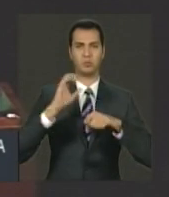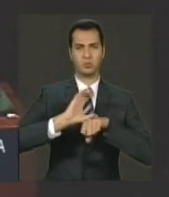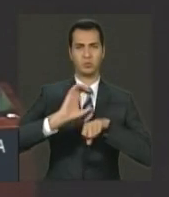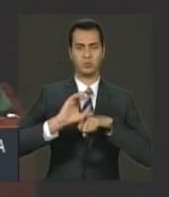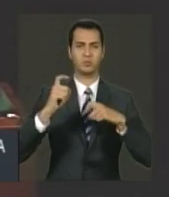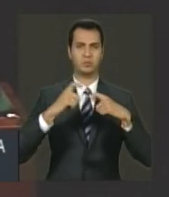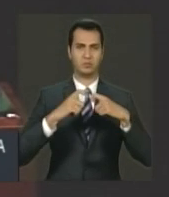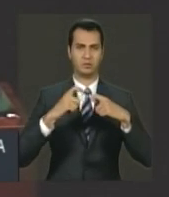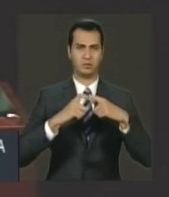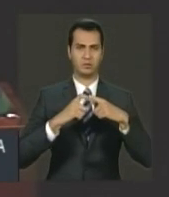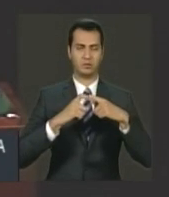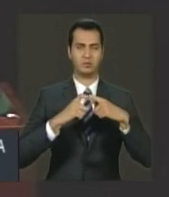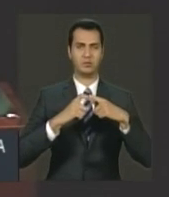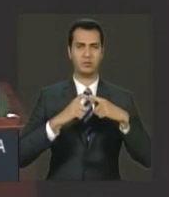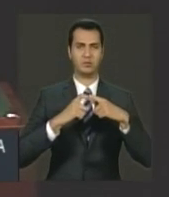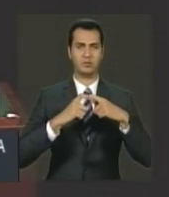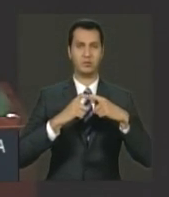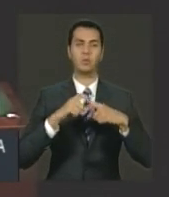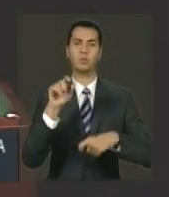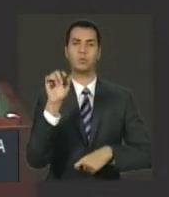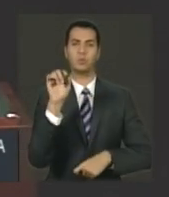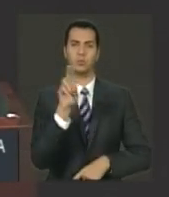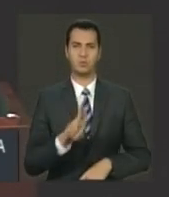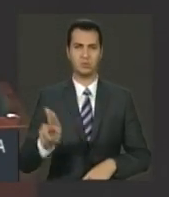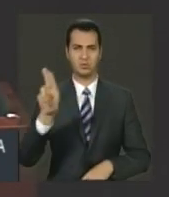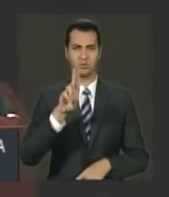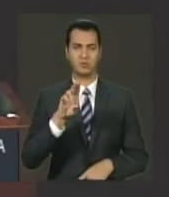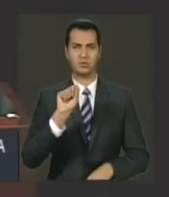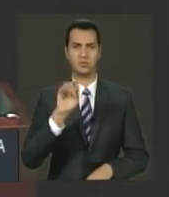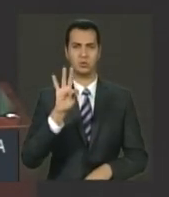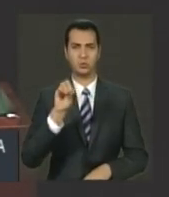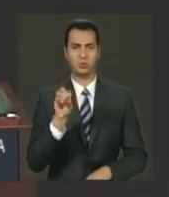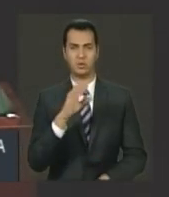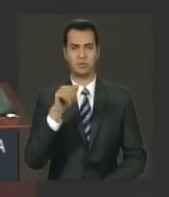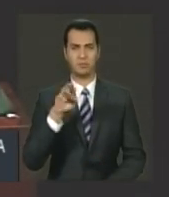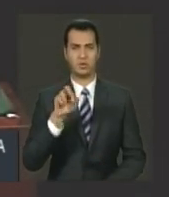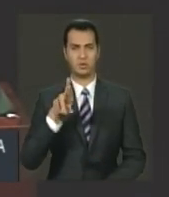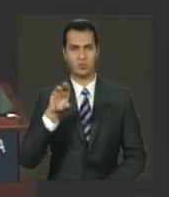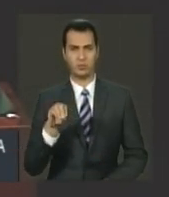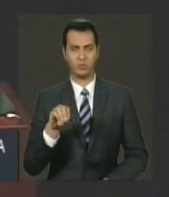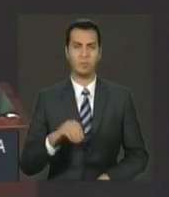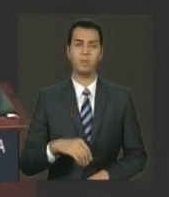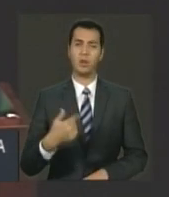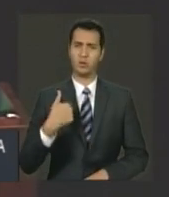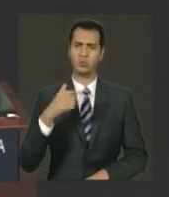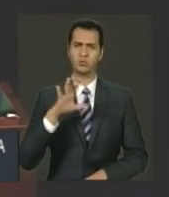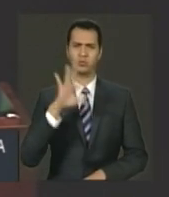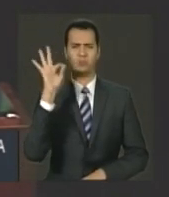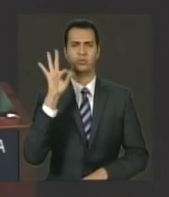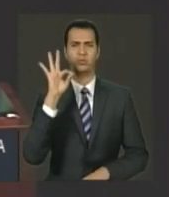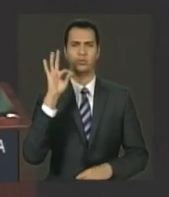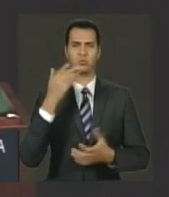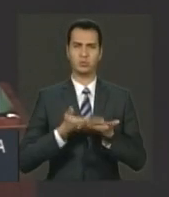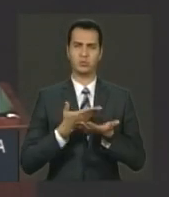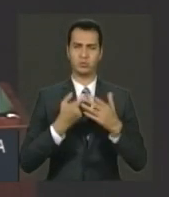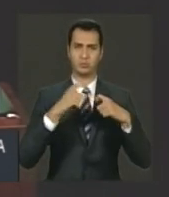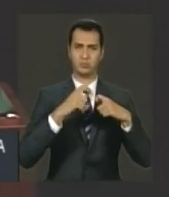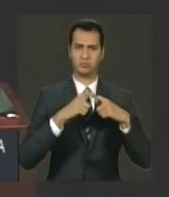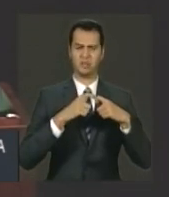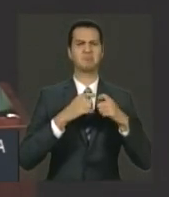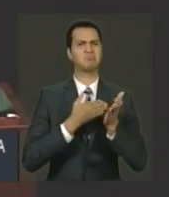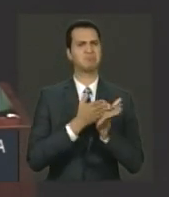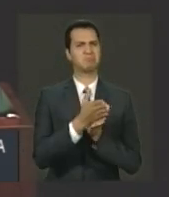os 6 anos de graduação, constatei que minha opção pela medicina estava correta, pois o conhecimento